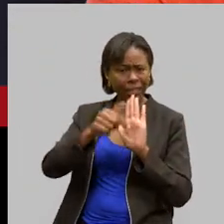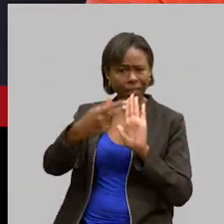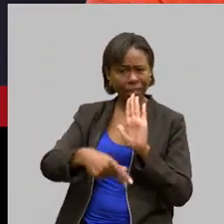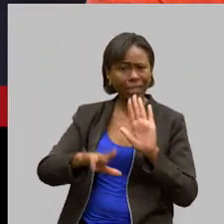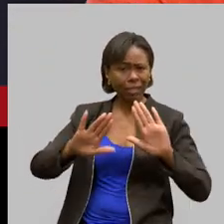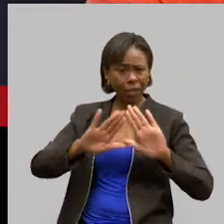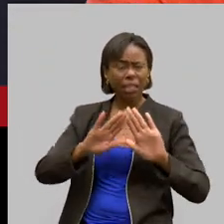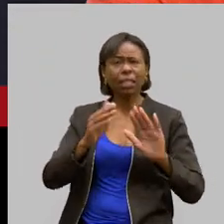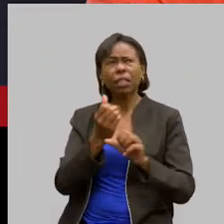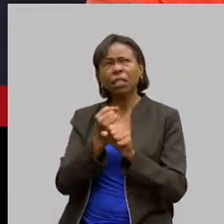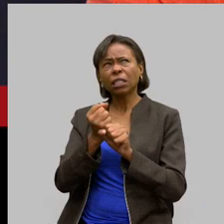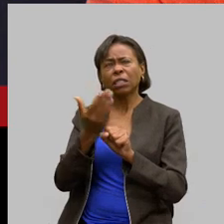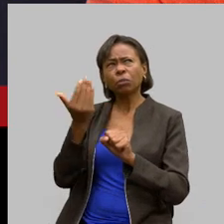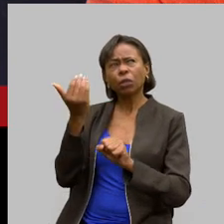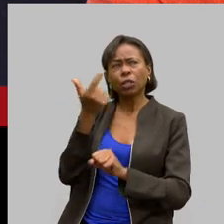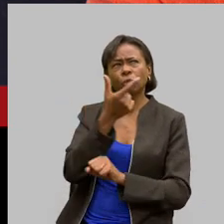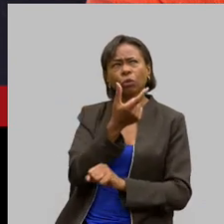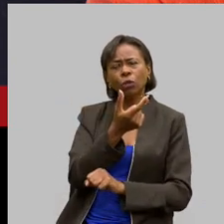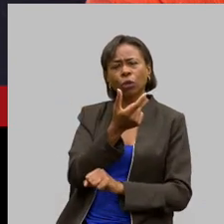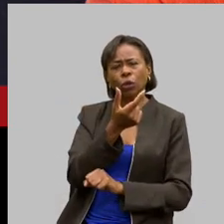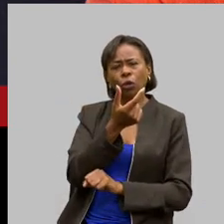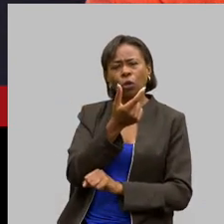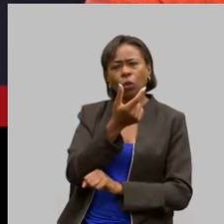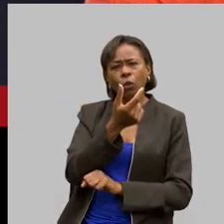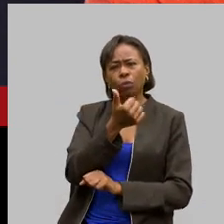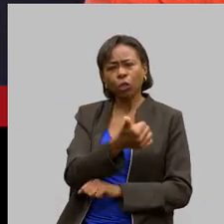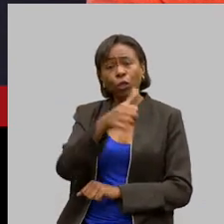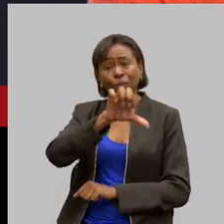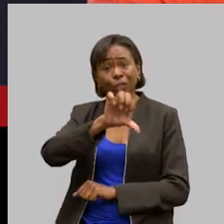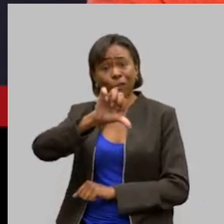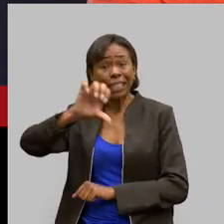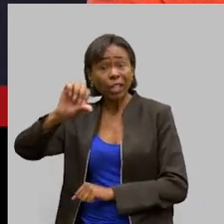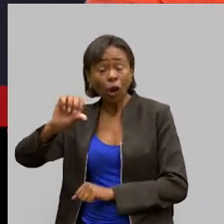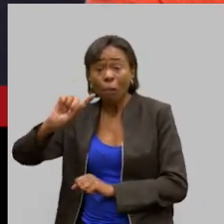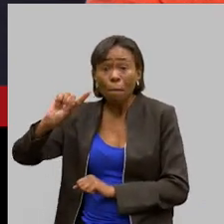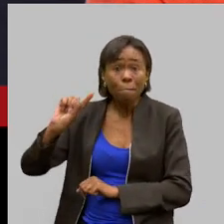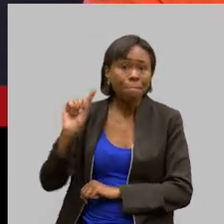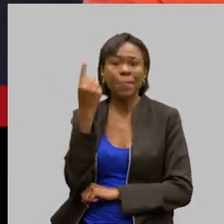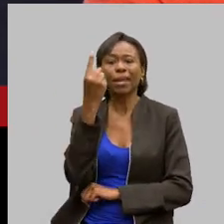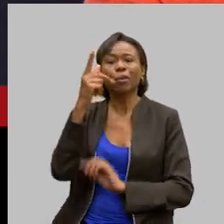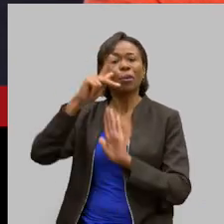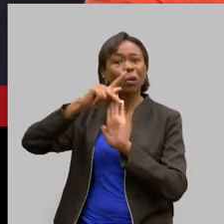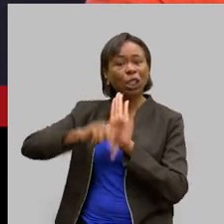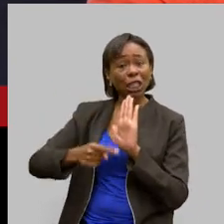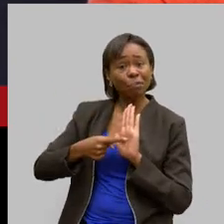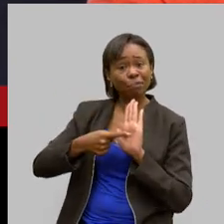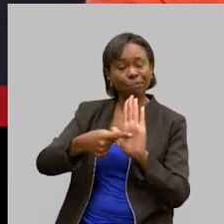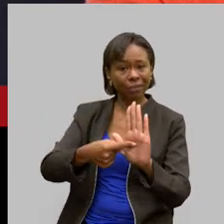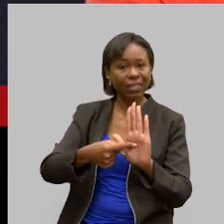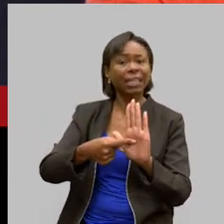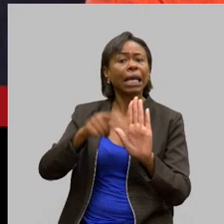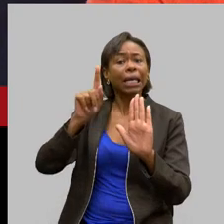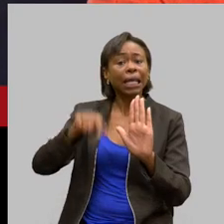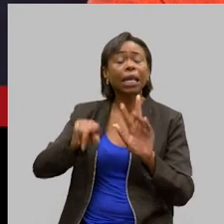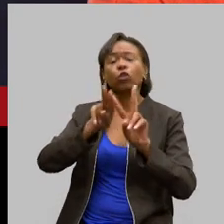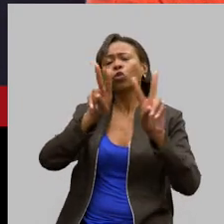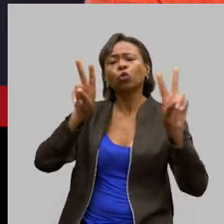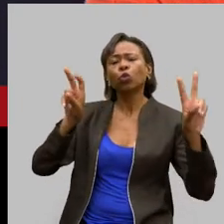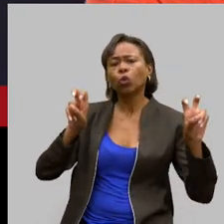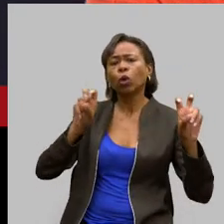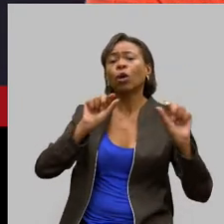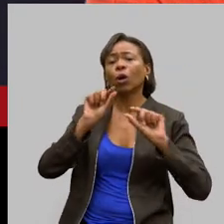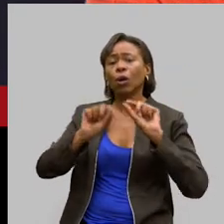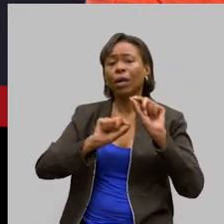desde 1999 nós tivemos o primeiro projeto que foi apresentado aqui né um projeto que trabalhava sobre a concessão de